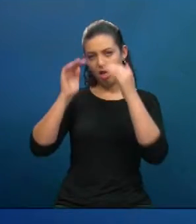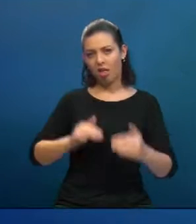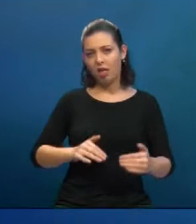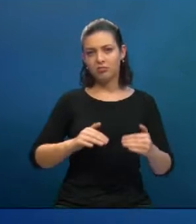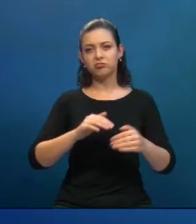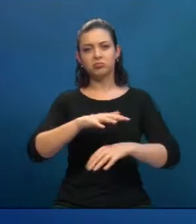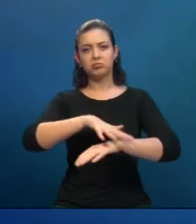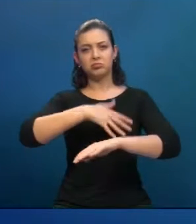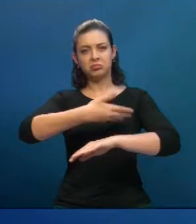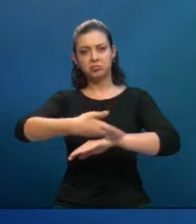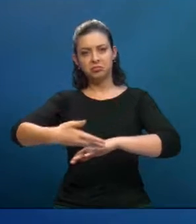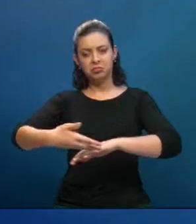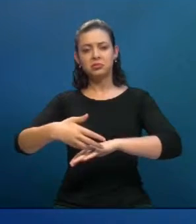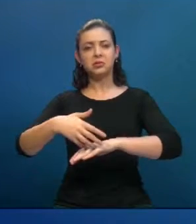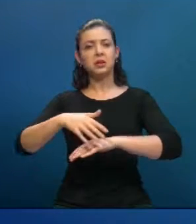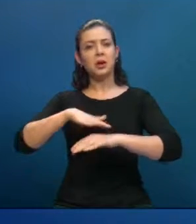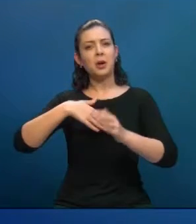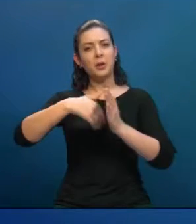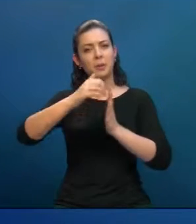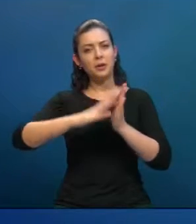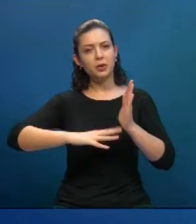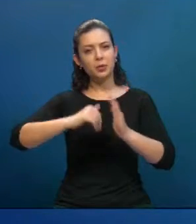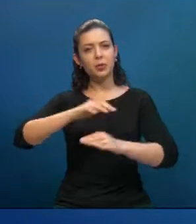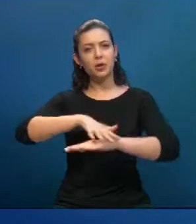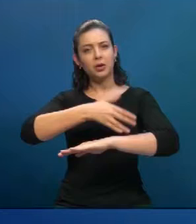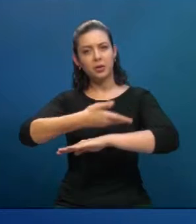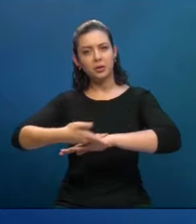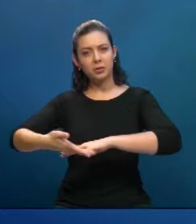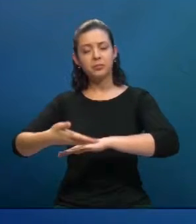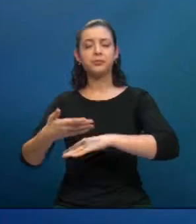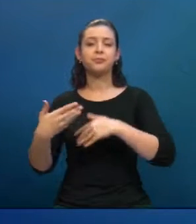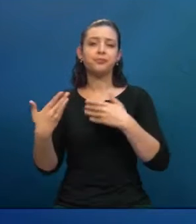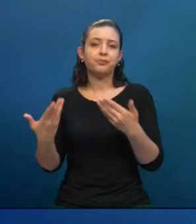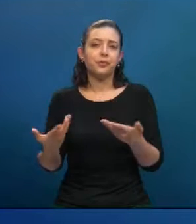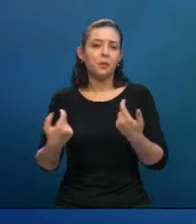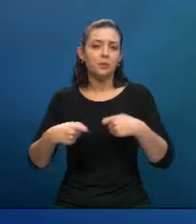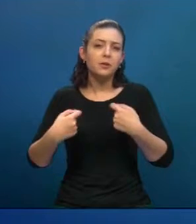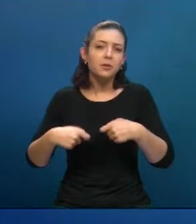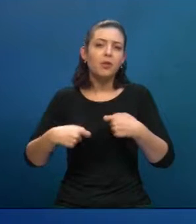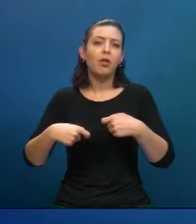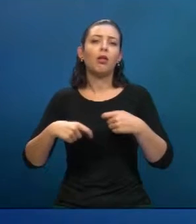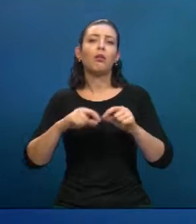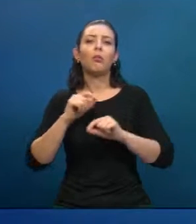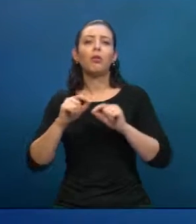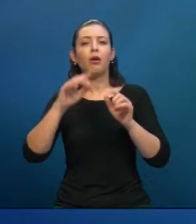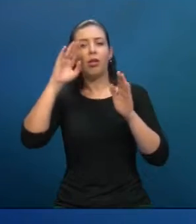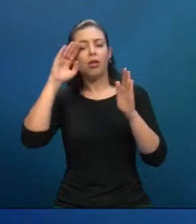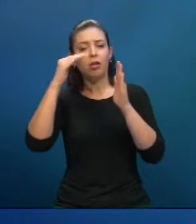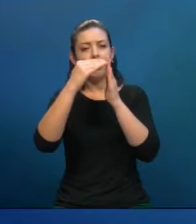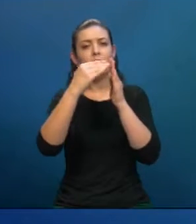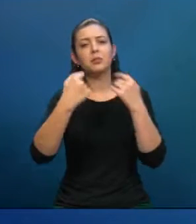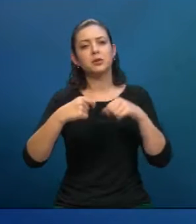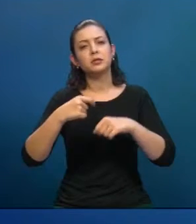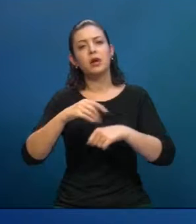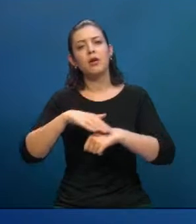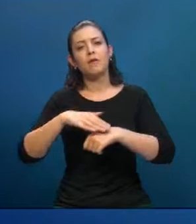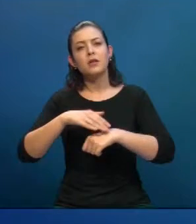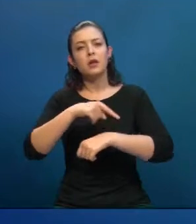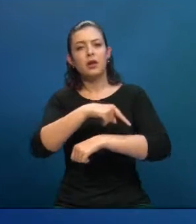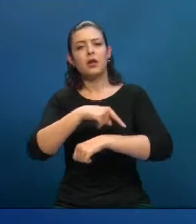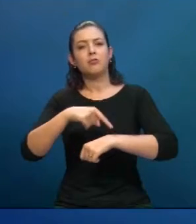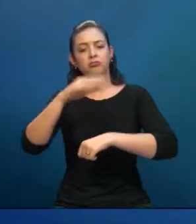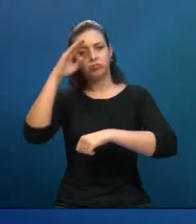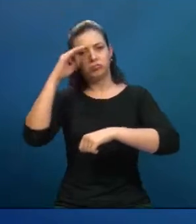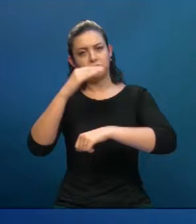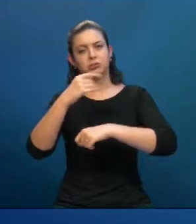yaz despacho a sua pintura de faixas no solo então precisa precisava ser tomadas as providência mesmo de fazer sim